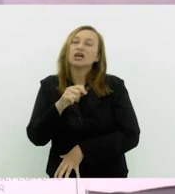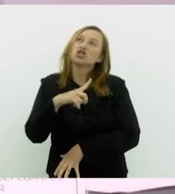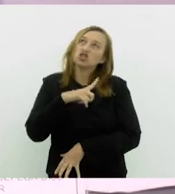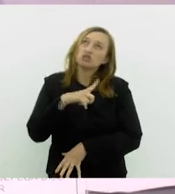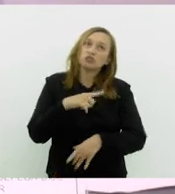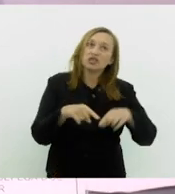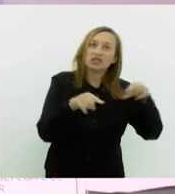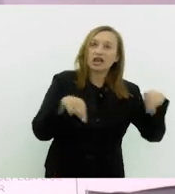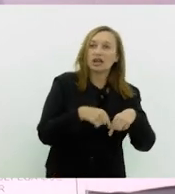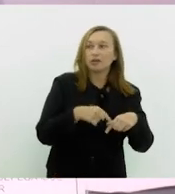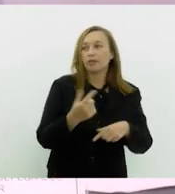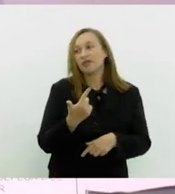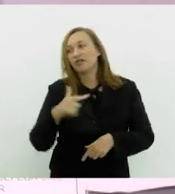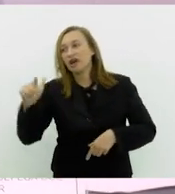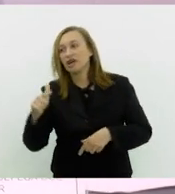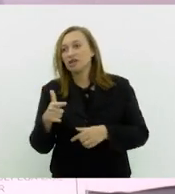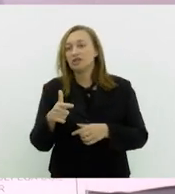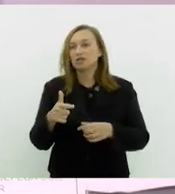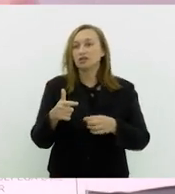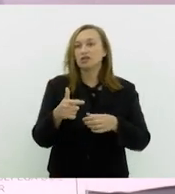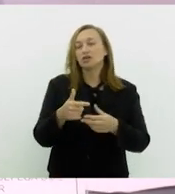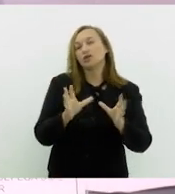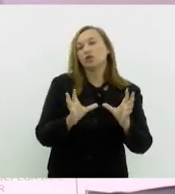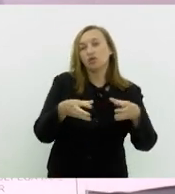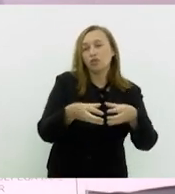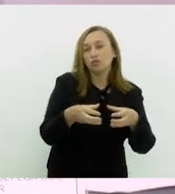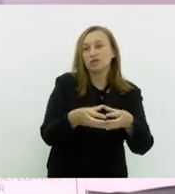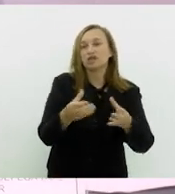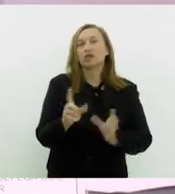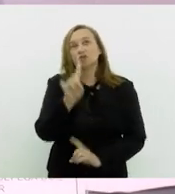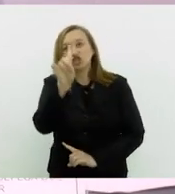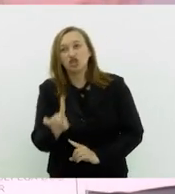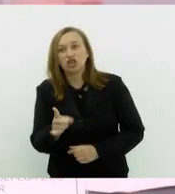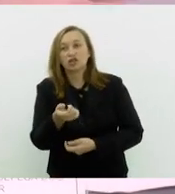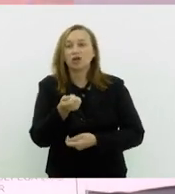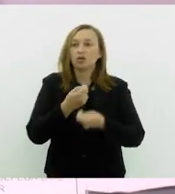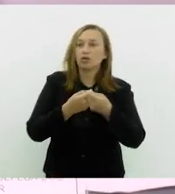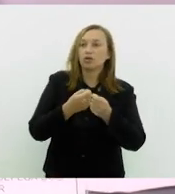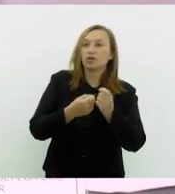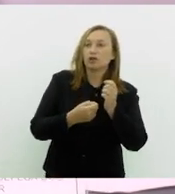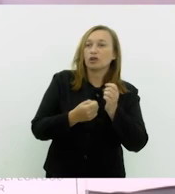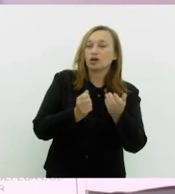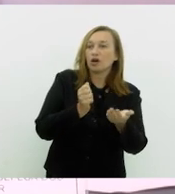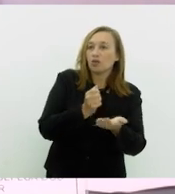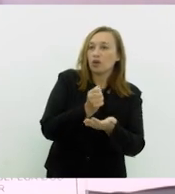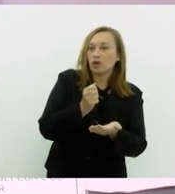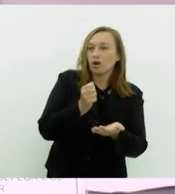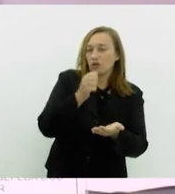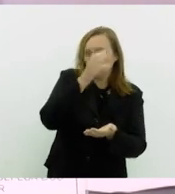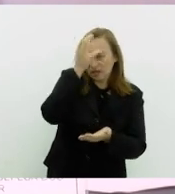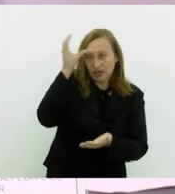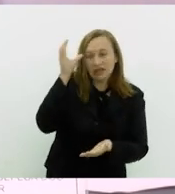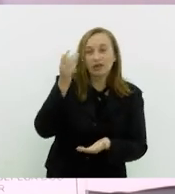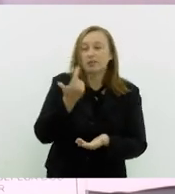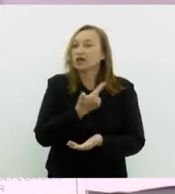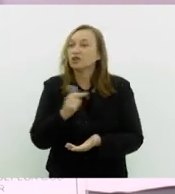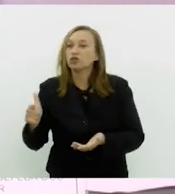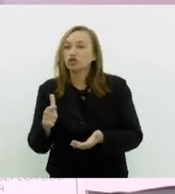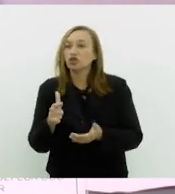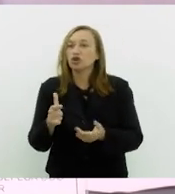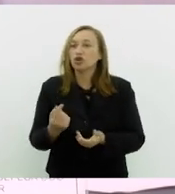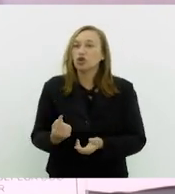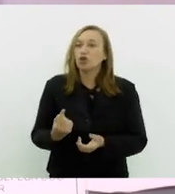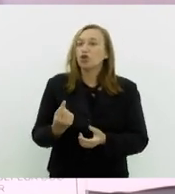as outras comissões, Comissão do Direito ao Consumidor, Comissão de todas as ordens, mas não tínhamos aqui uma